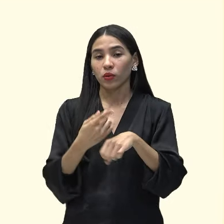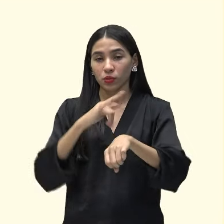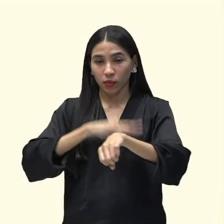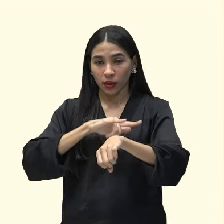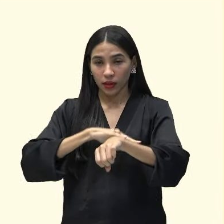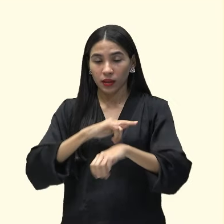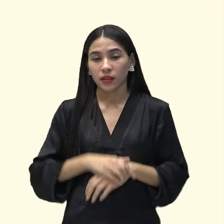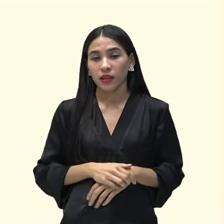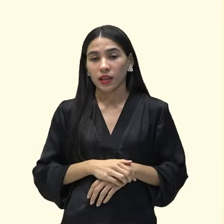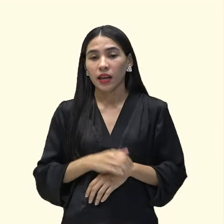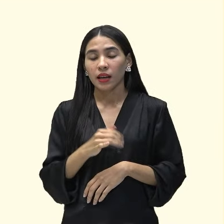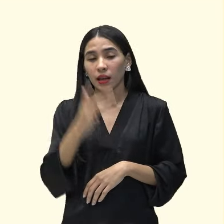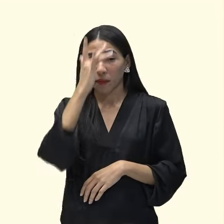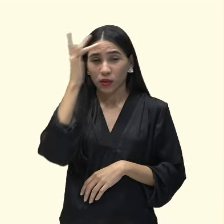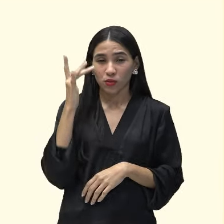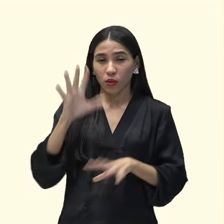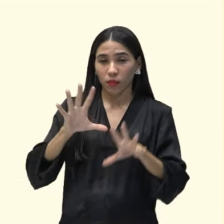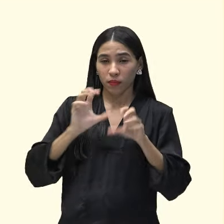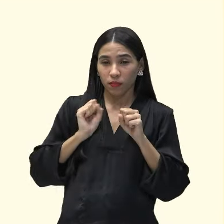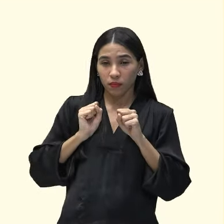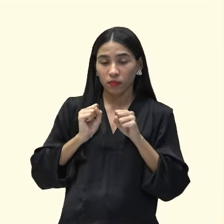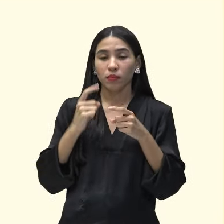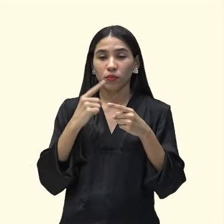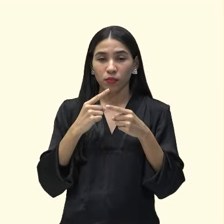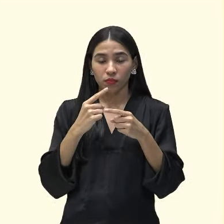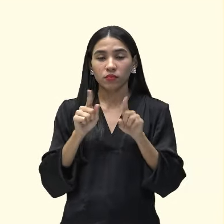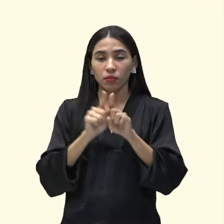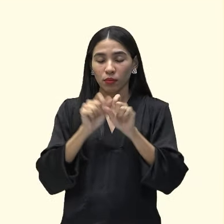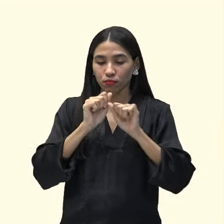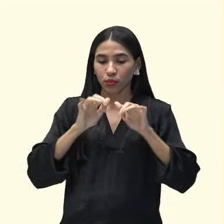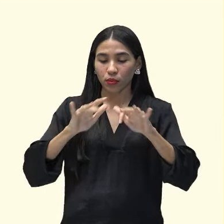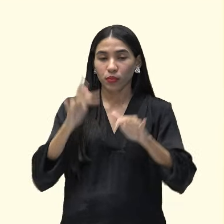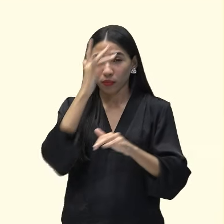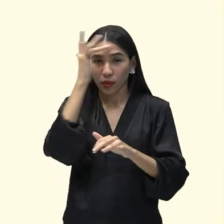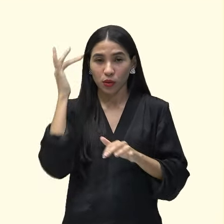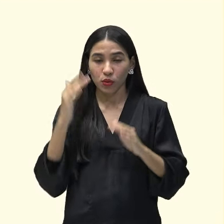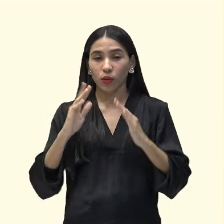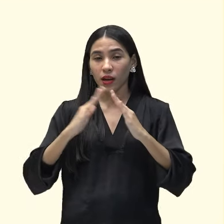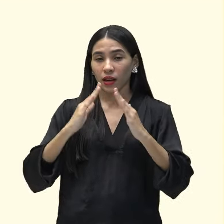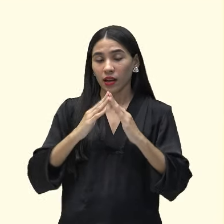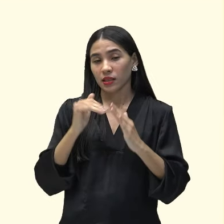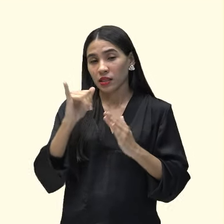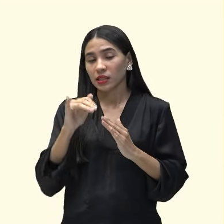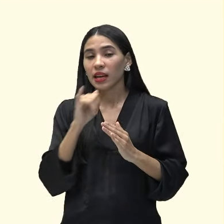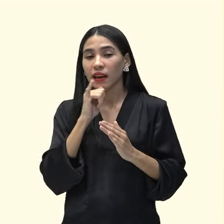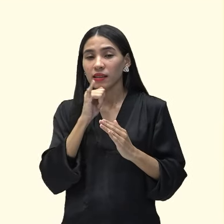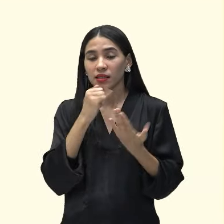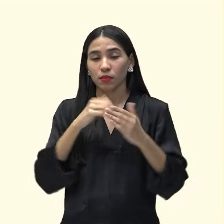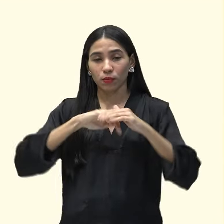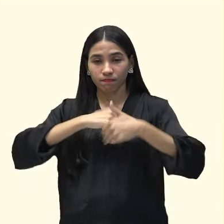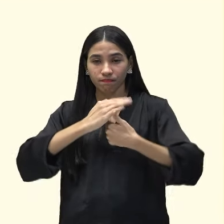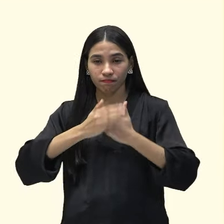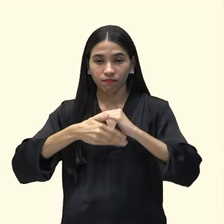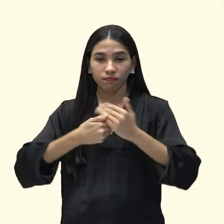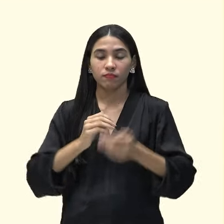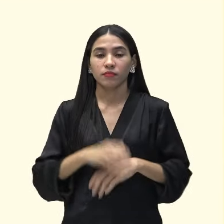Uma pessoa infectada, por exemplo, ela pode contaminar outras pessoas na sua casa se ela não tiver essa higiene.